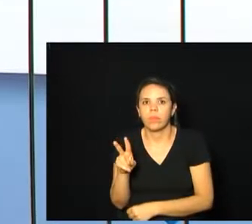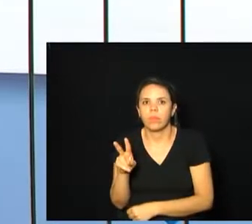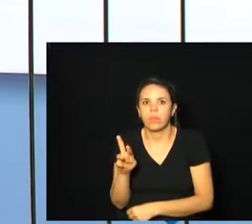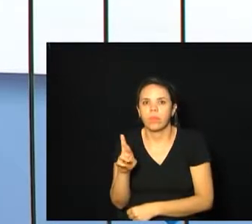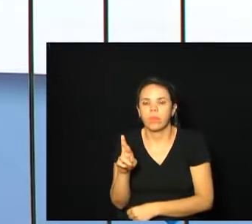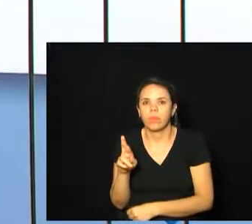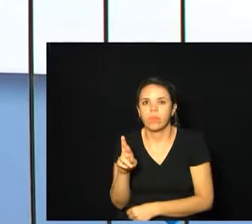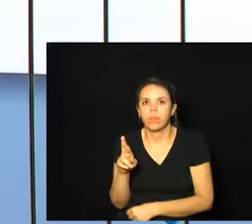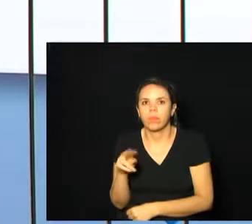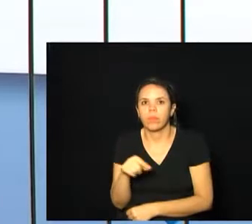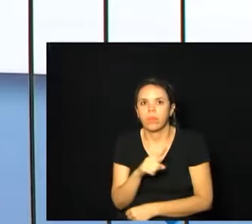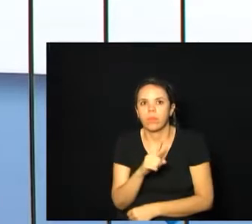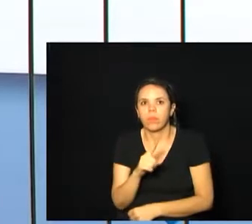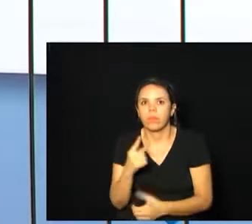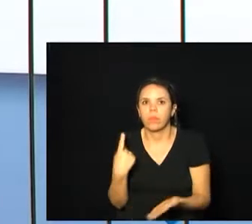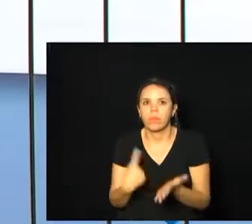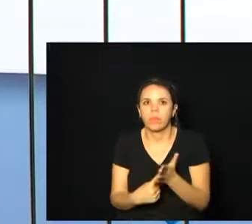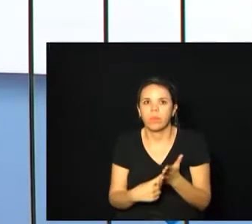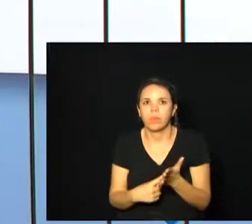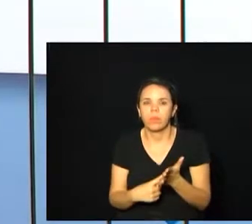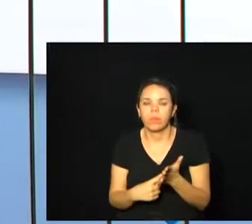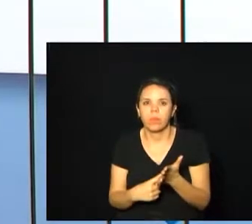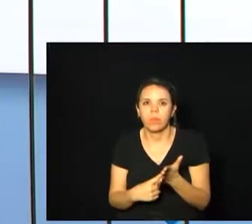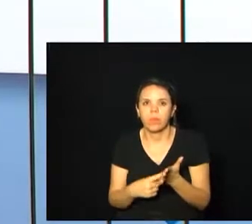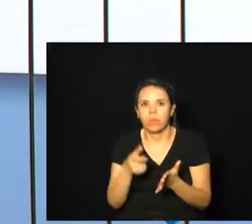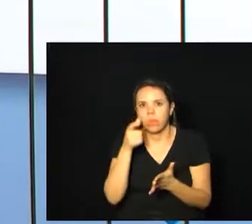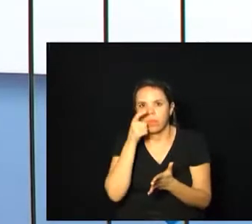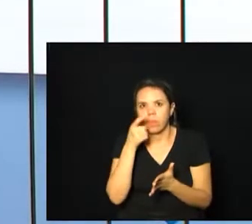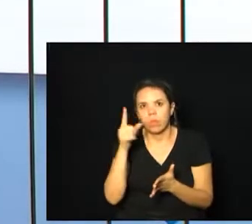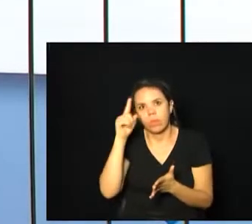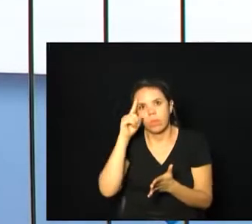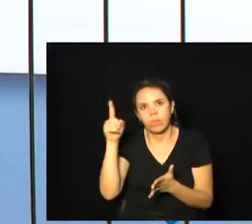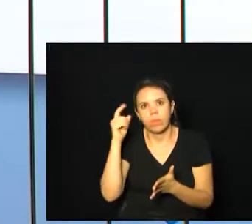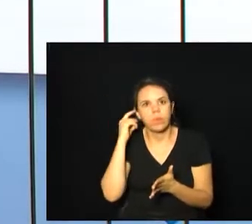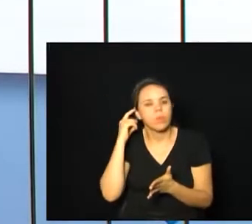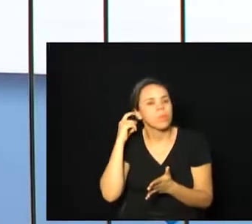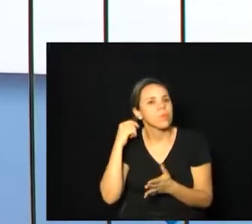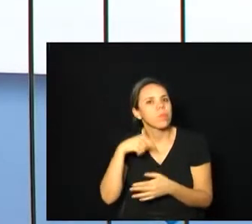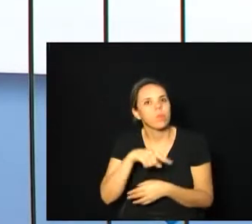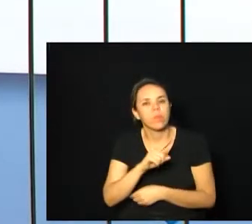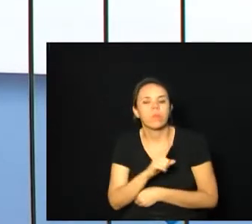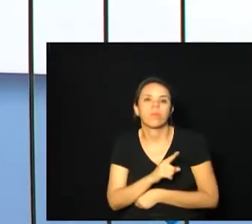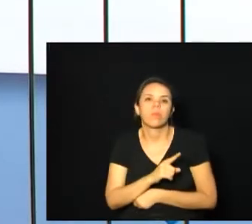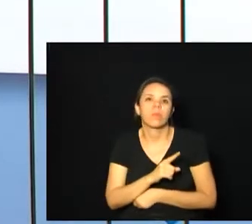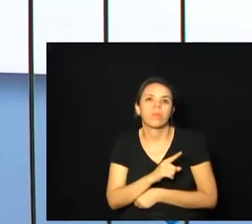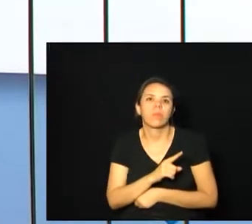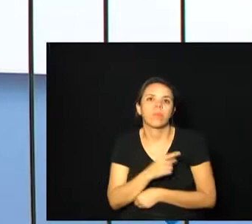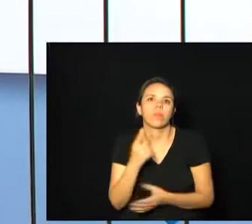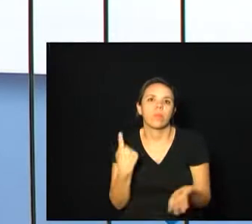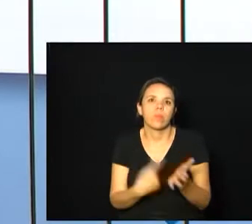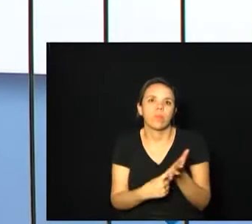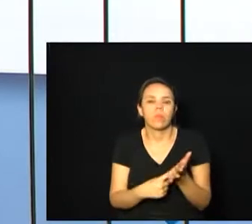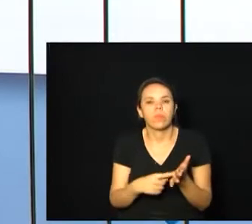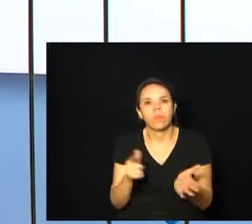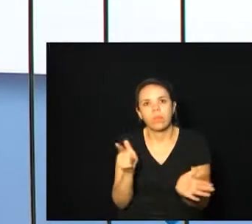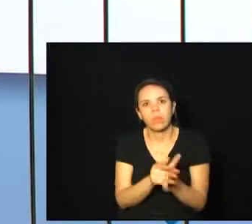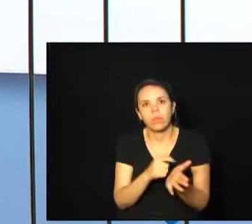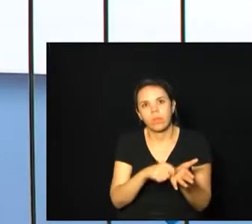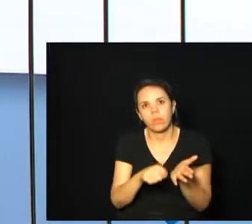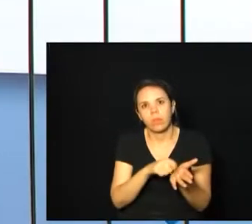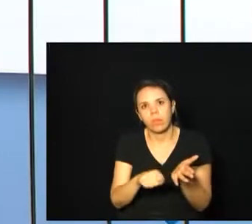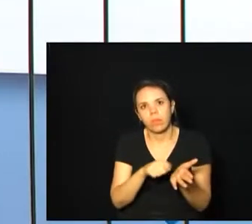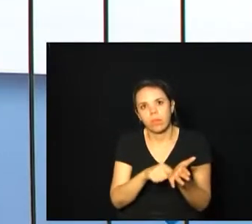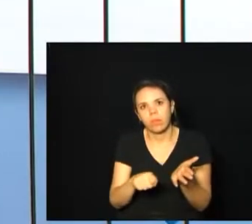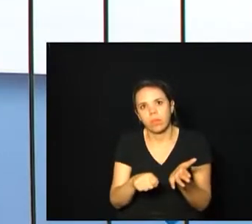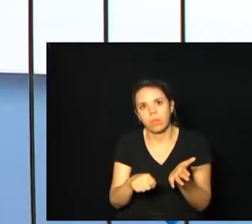vacina.campinas.sp.gov.br. Você vai lá nesse agendamento e vê a data em que você foi aí marcado naquele papelzinho que foi